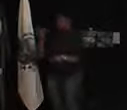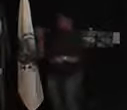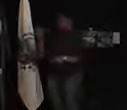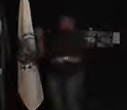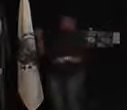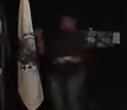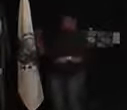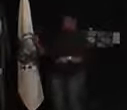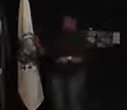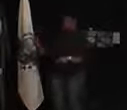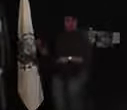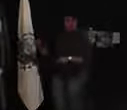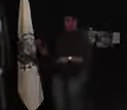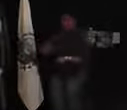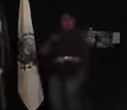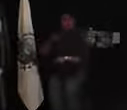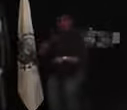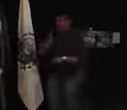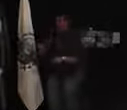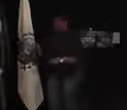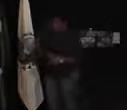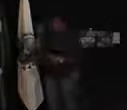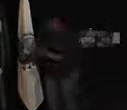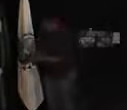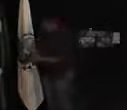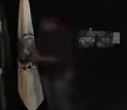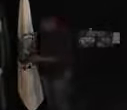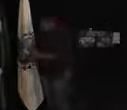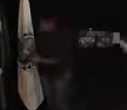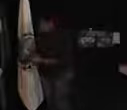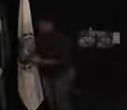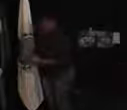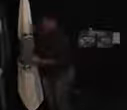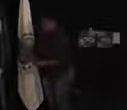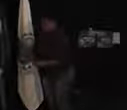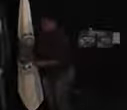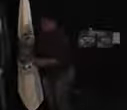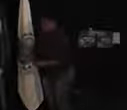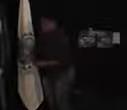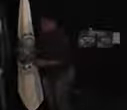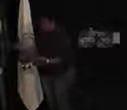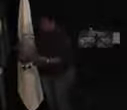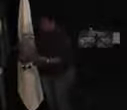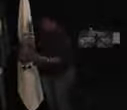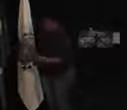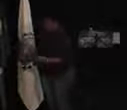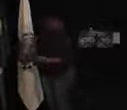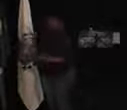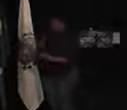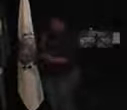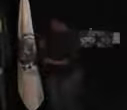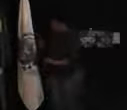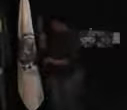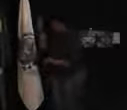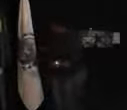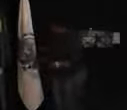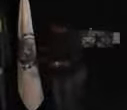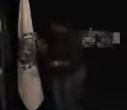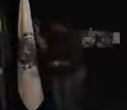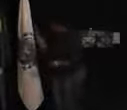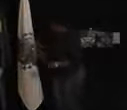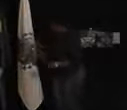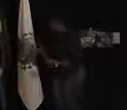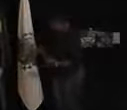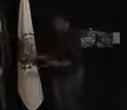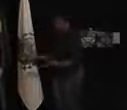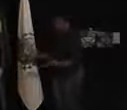ele só sofre reprimenda o tempo todo, não é isso? Ai, você de novo aqui, diretor fala logo, né? Você de novo,